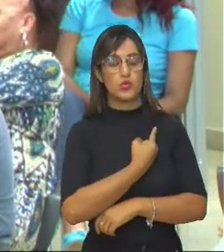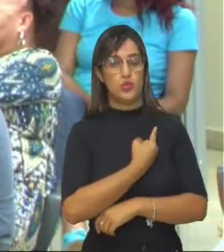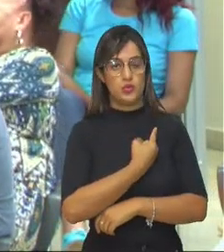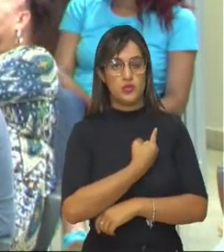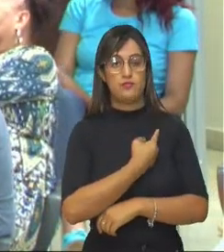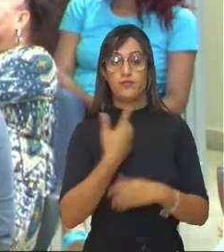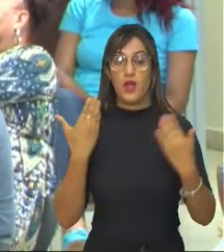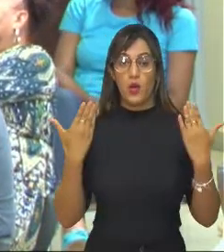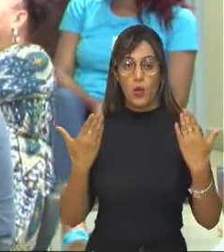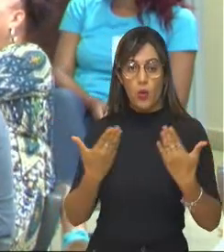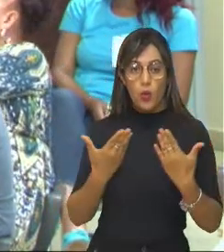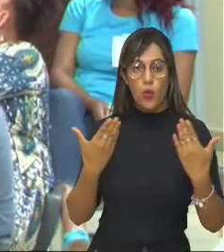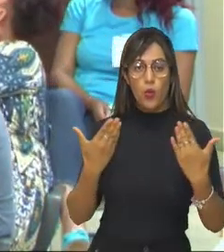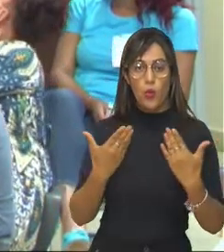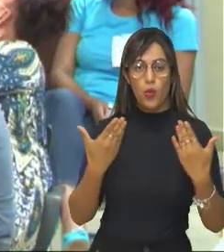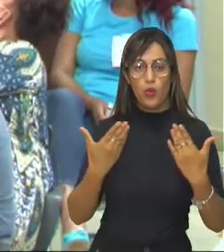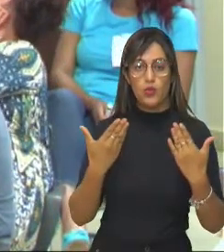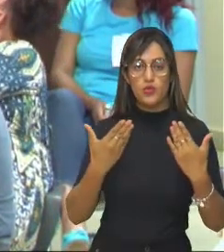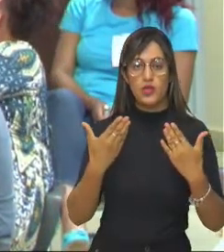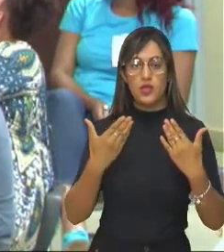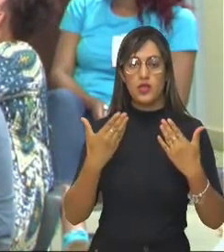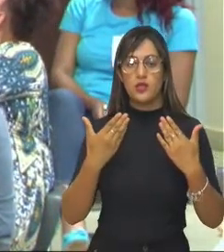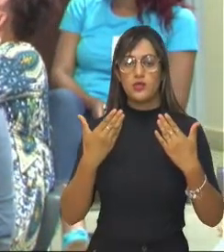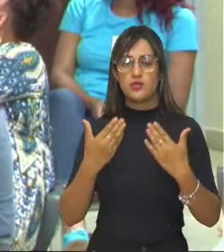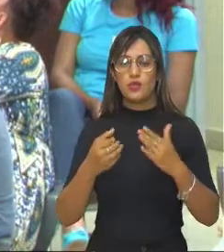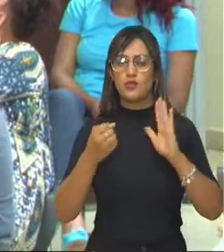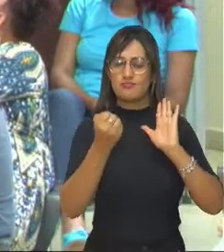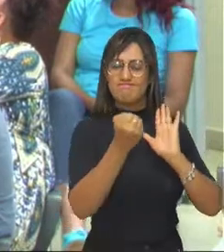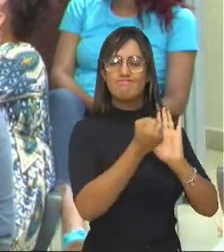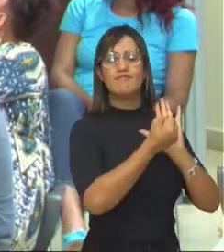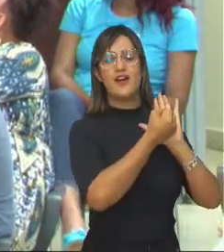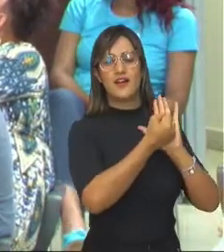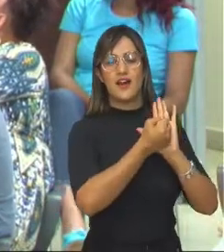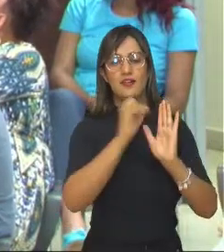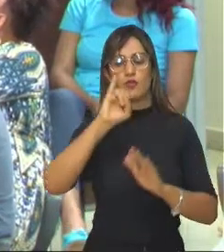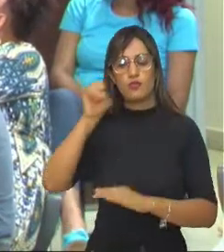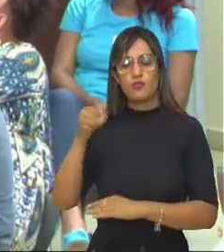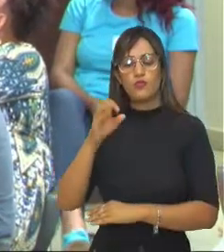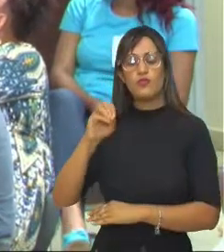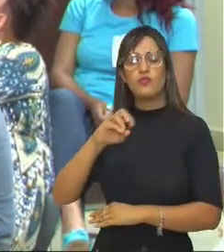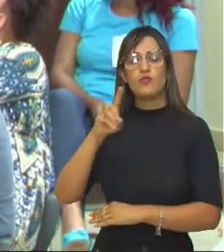nós, hoje, somos o legado de João Nery. João Nery